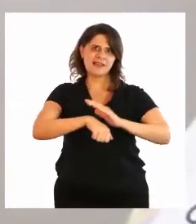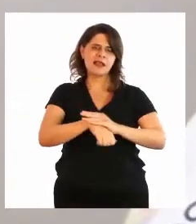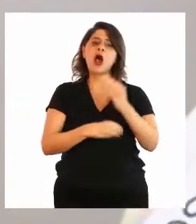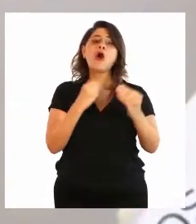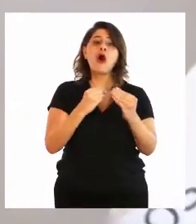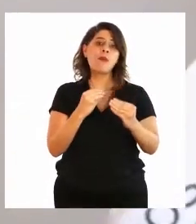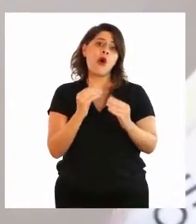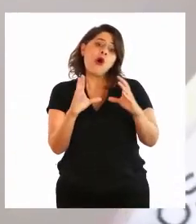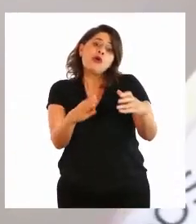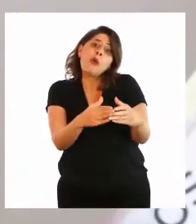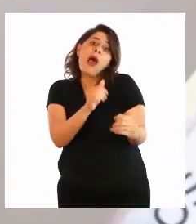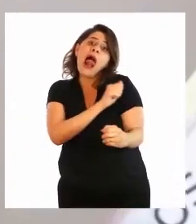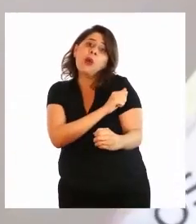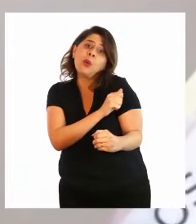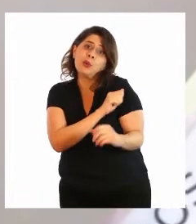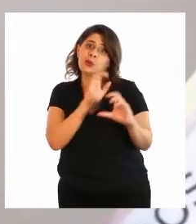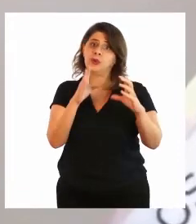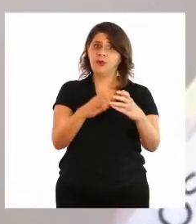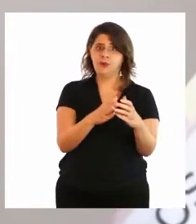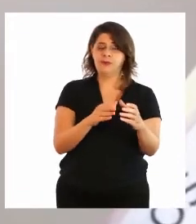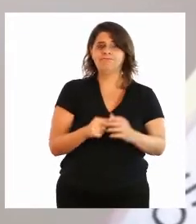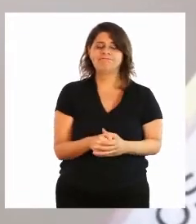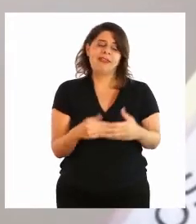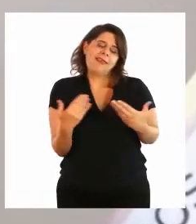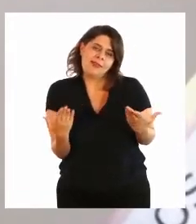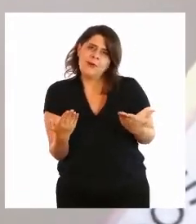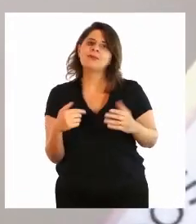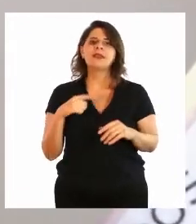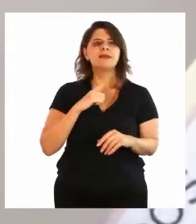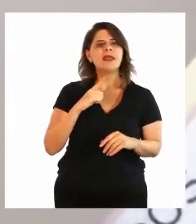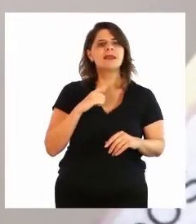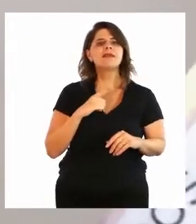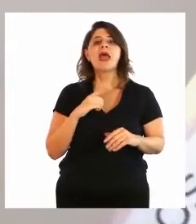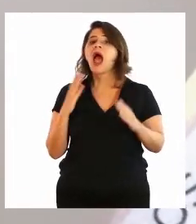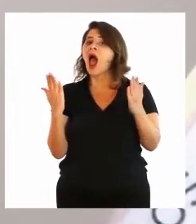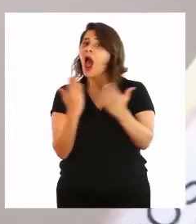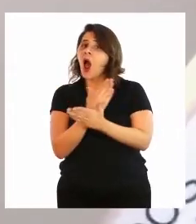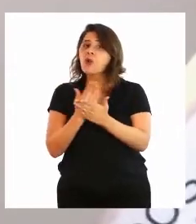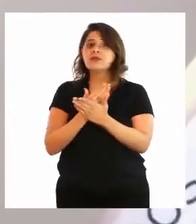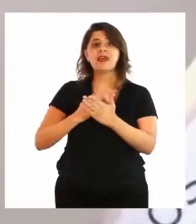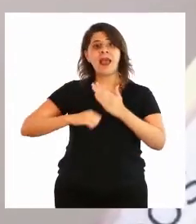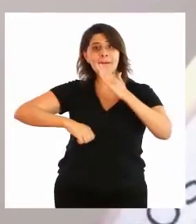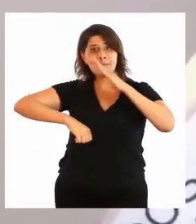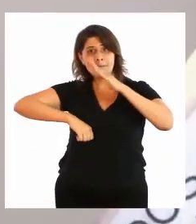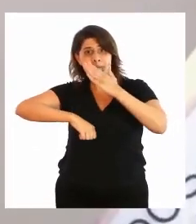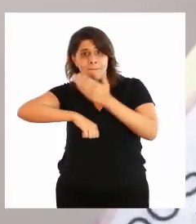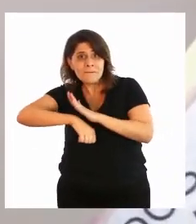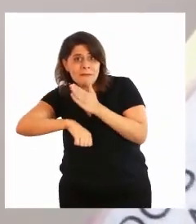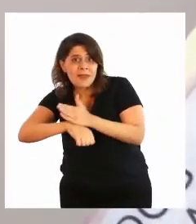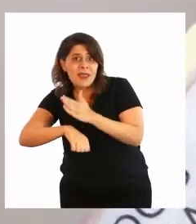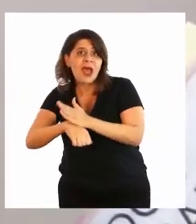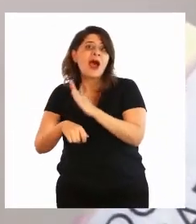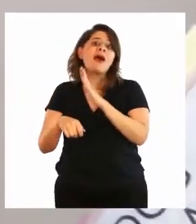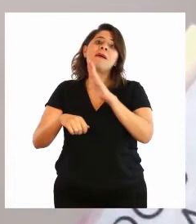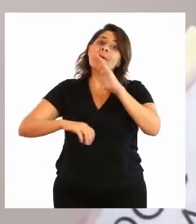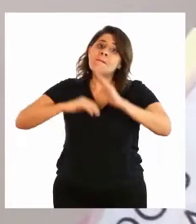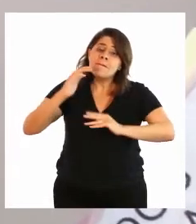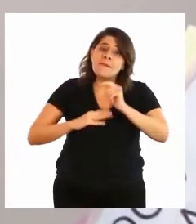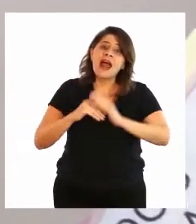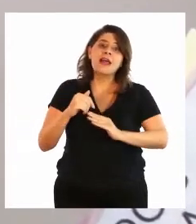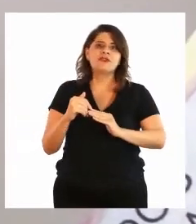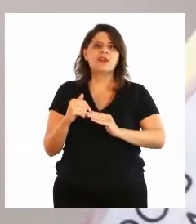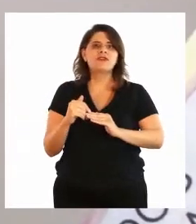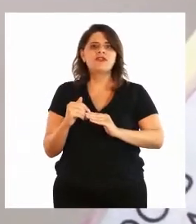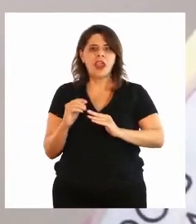grupos, enfim. Então a gente tem os ensaios de aproximação e os ensaios de composição. Então são práticas